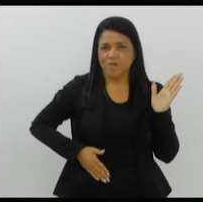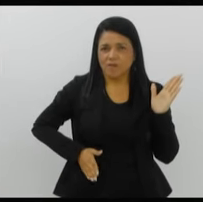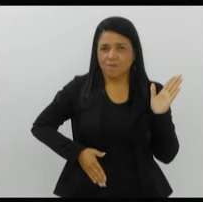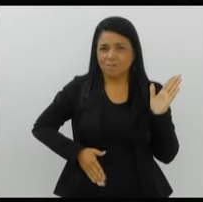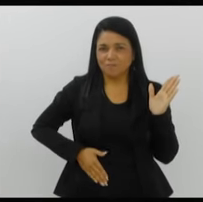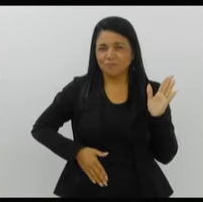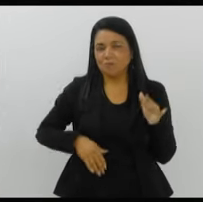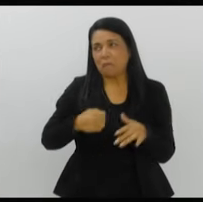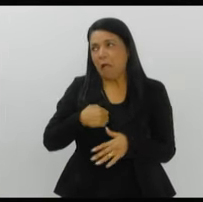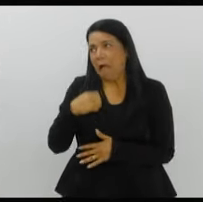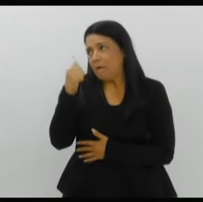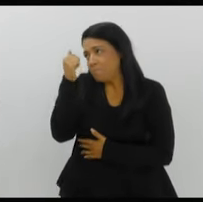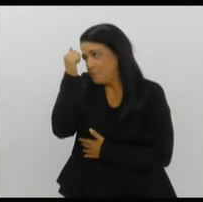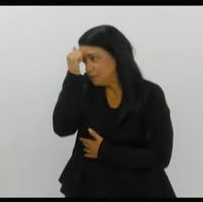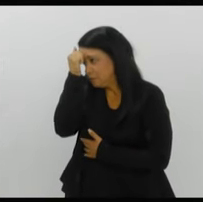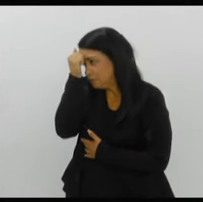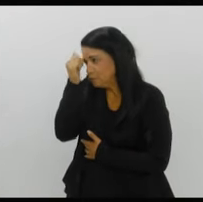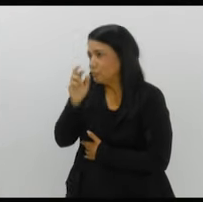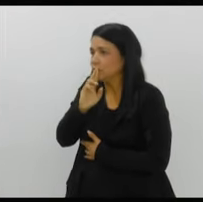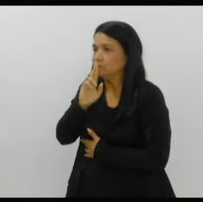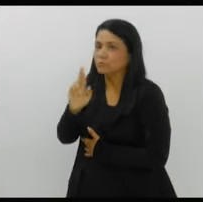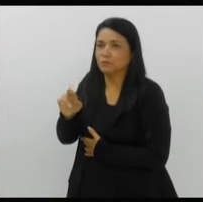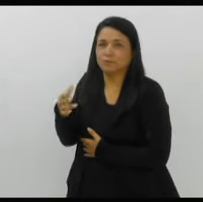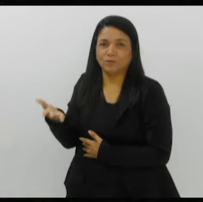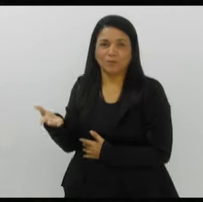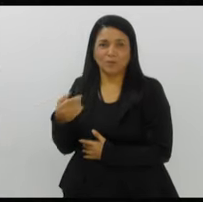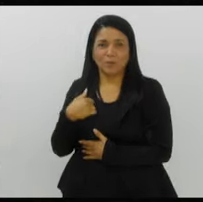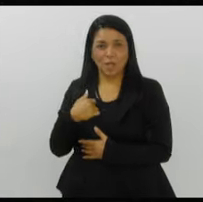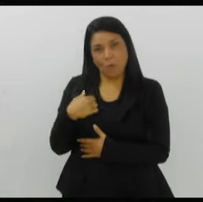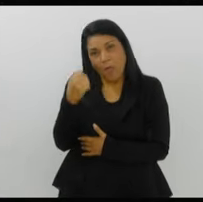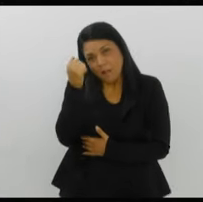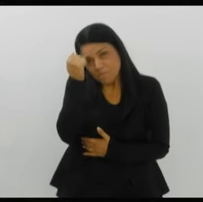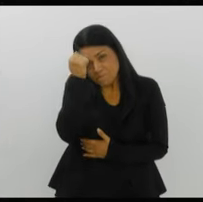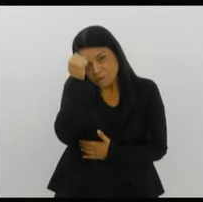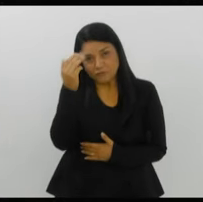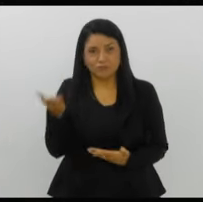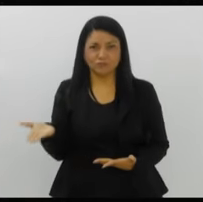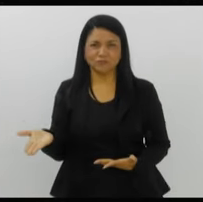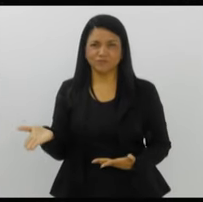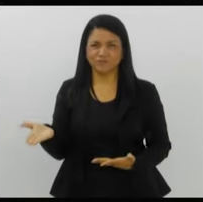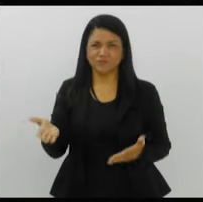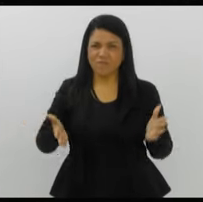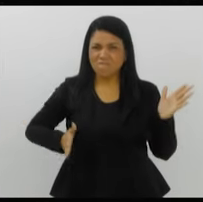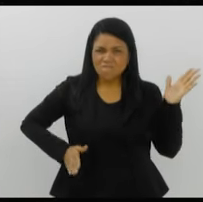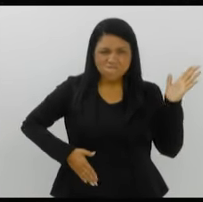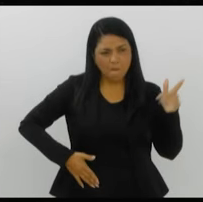estou arrependido. Olha só, eu estou arrependido. Esse vagabundo